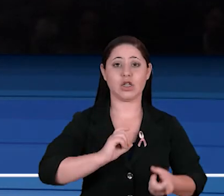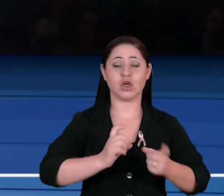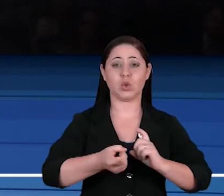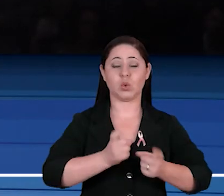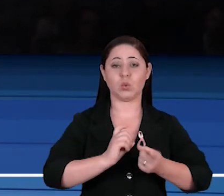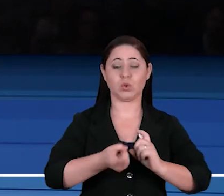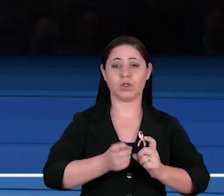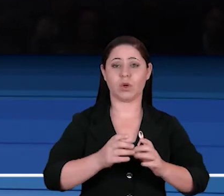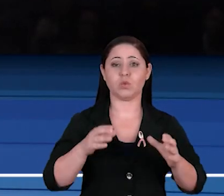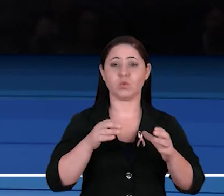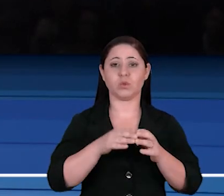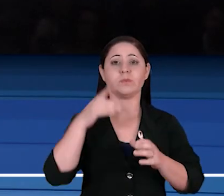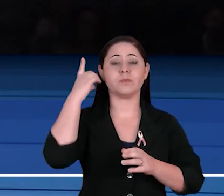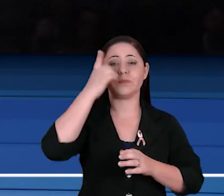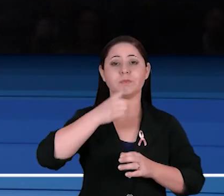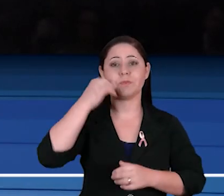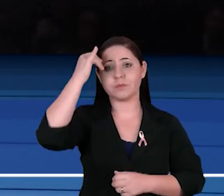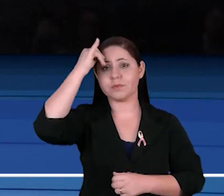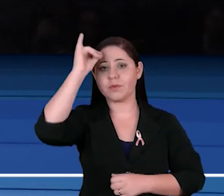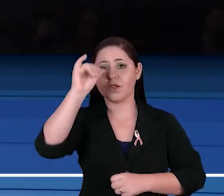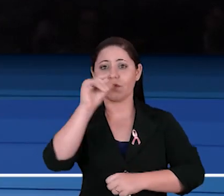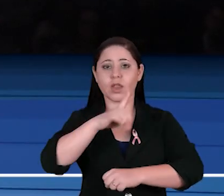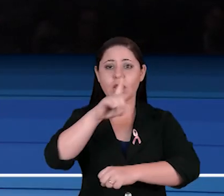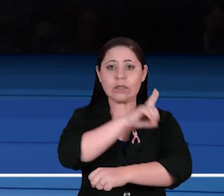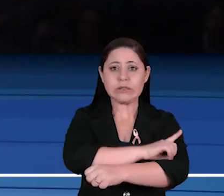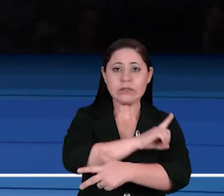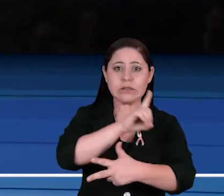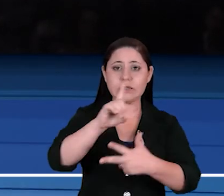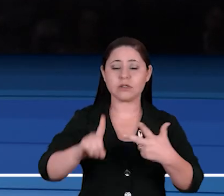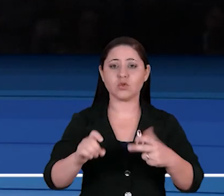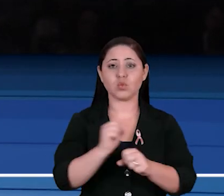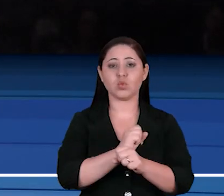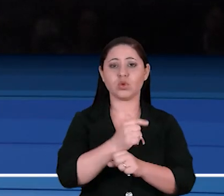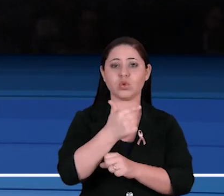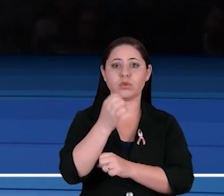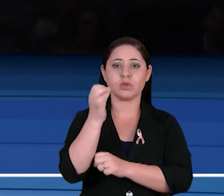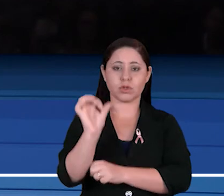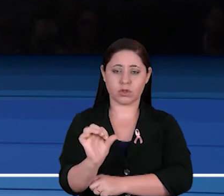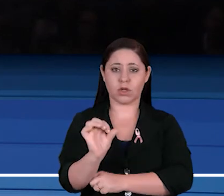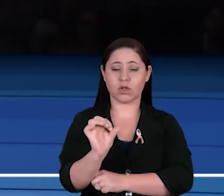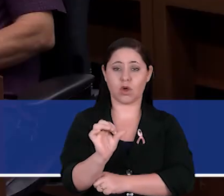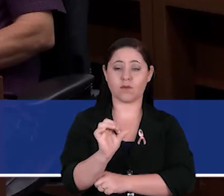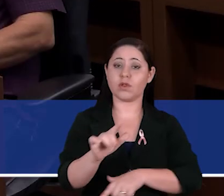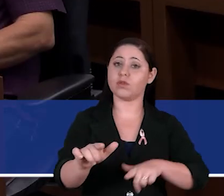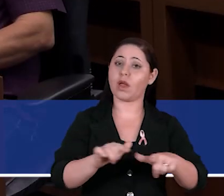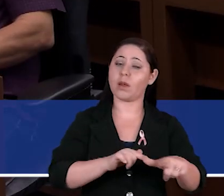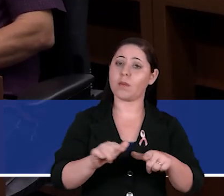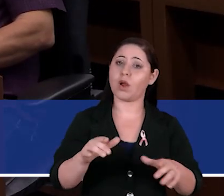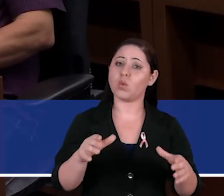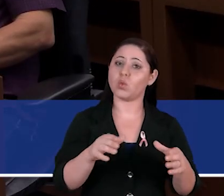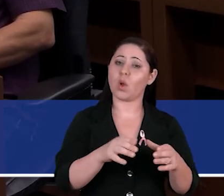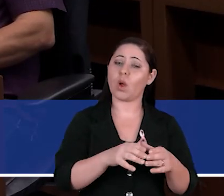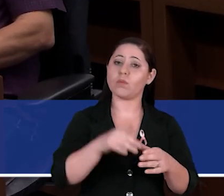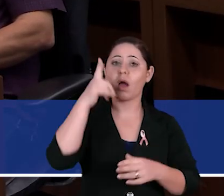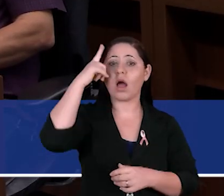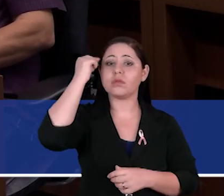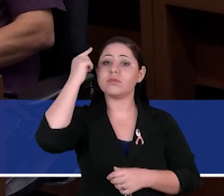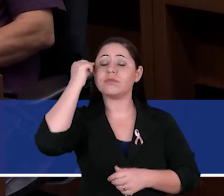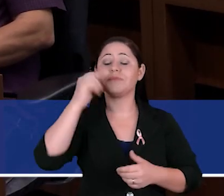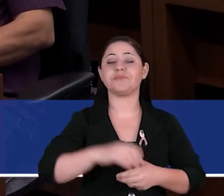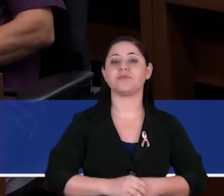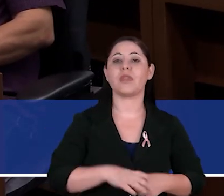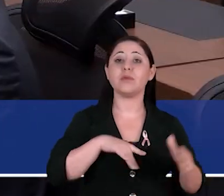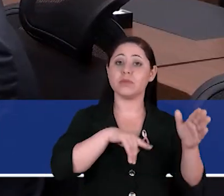A terceira reunião ordinária da Frente Parlamentar de Combate à Tríplice Epidemia em 2019 foi pautada pelos trabalhos no